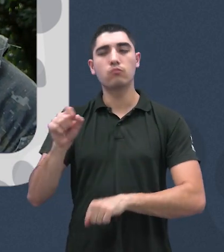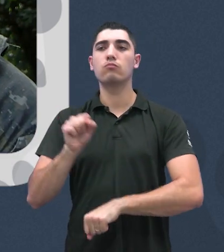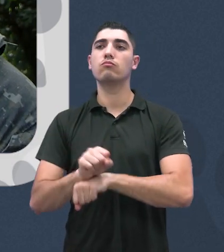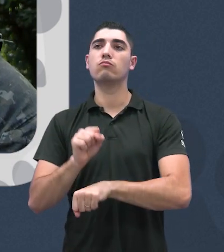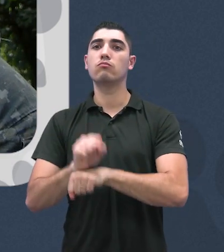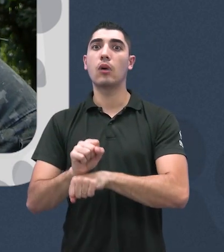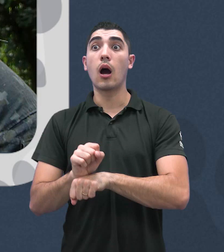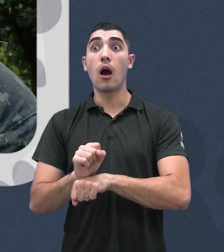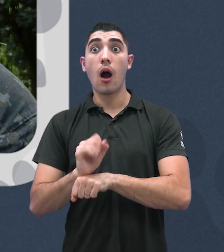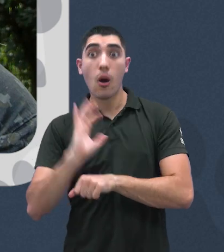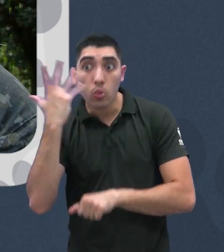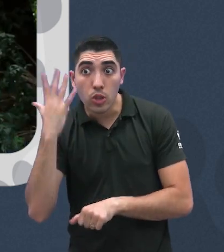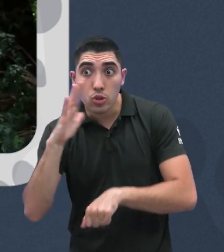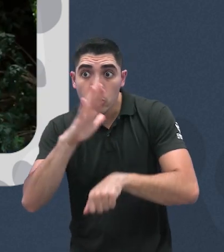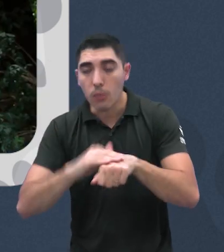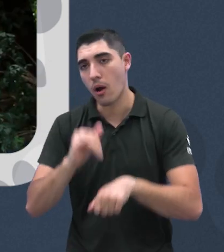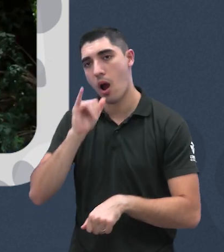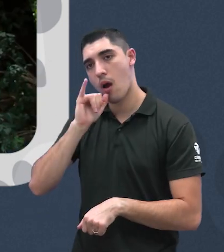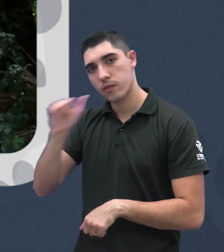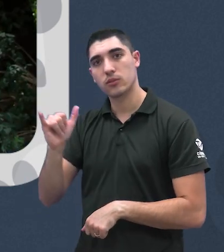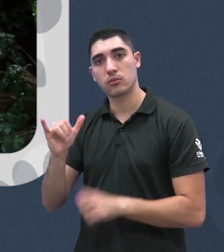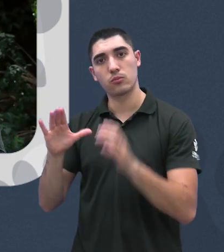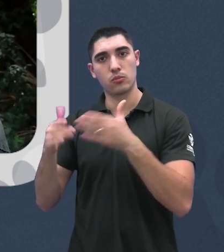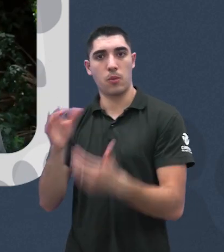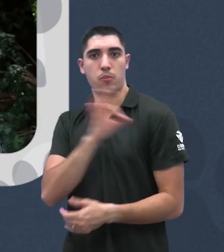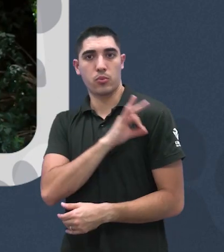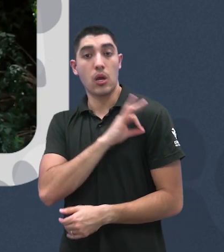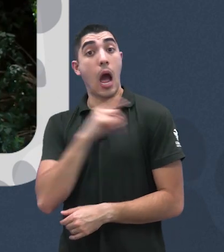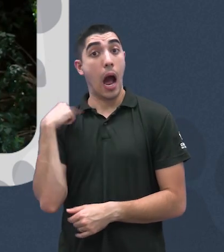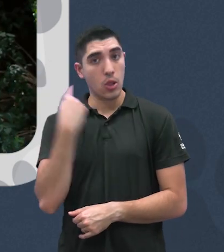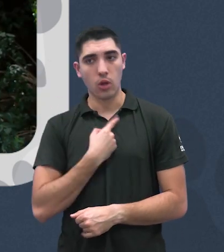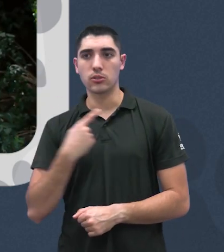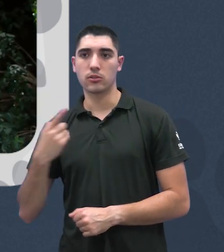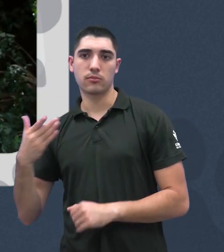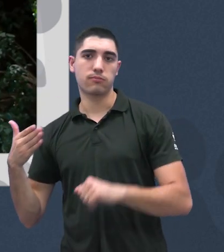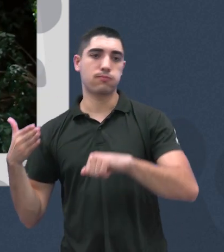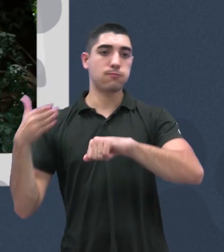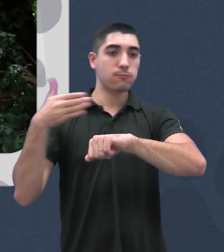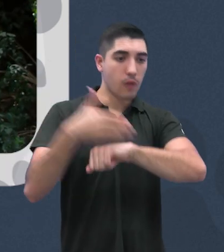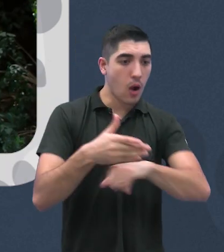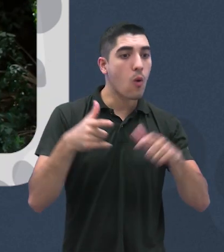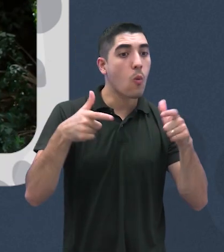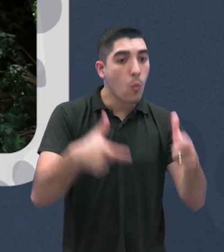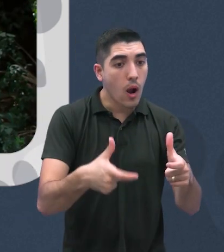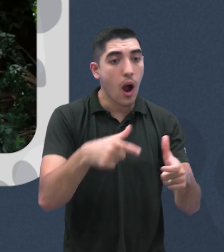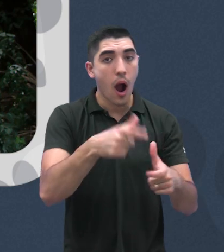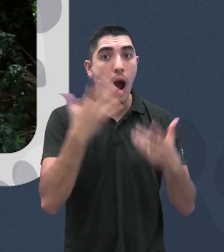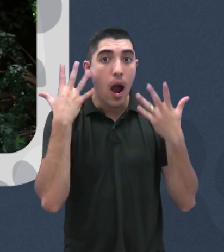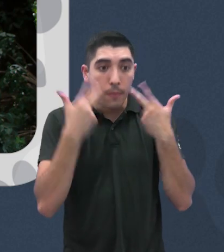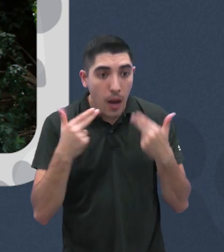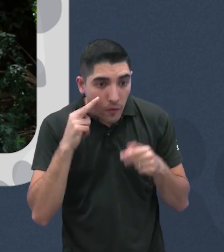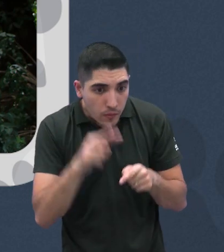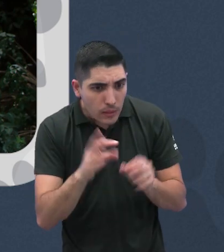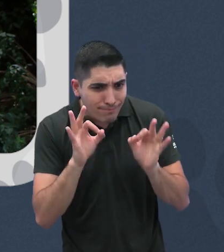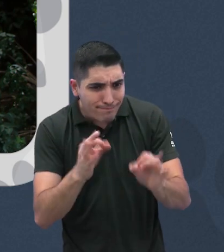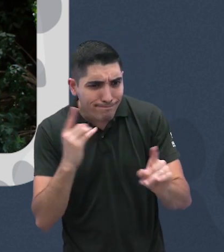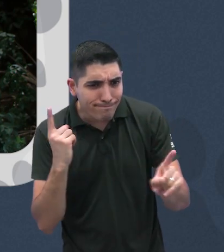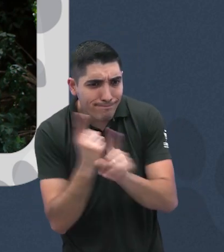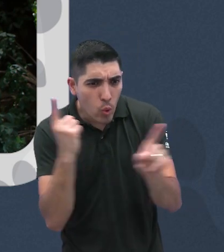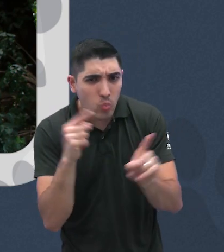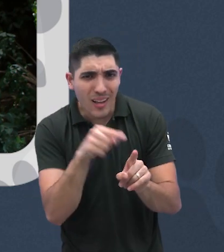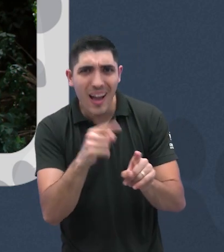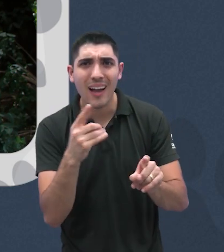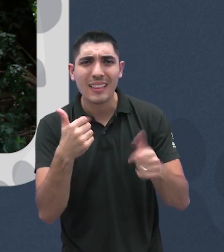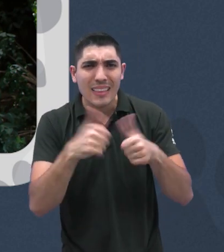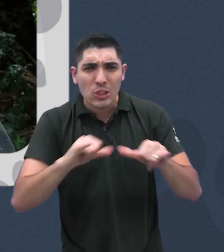redireciona essas demandas para a gente. O próximo passo é resgatar o animal dessa situação, tirar o animal dessa situação. Se a gente verificou, realmente